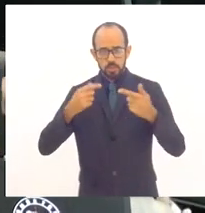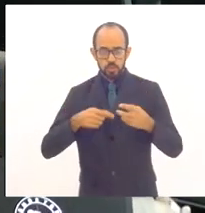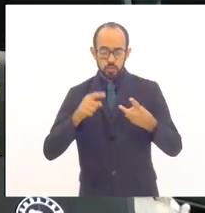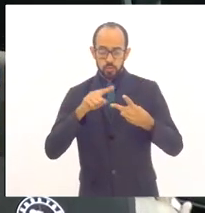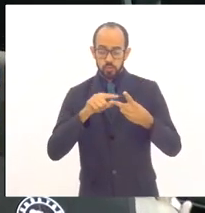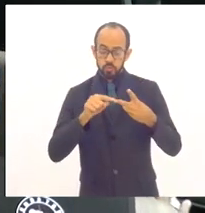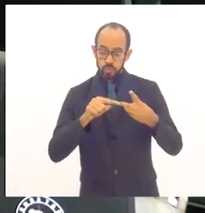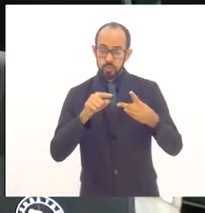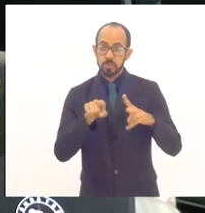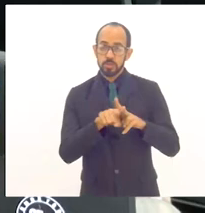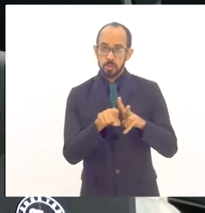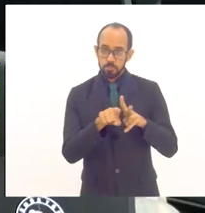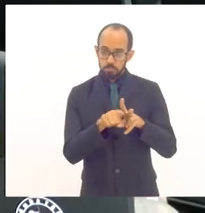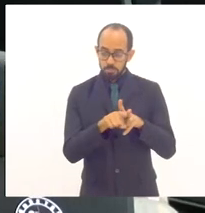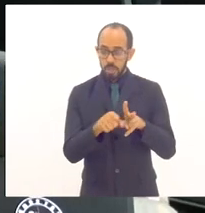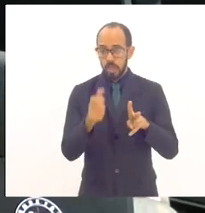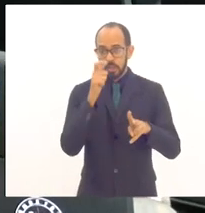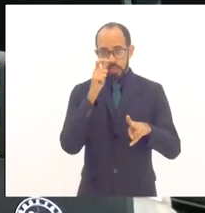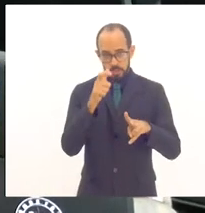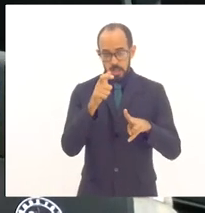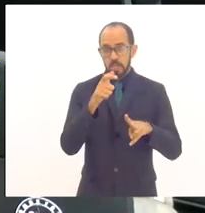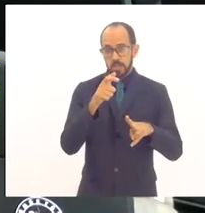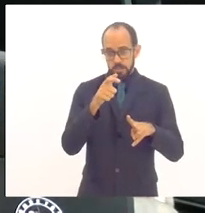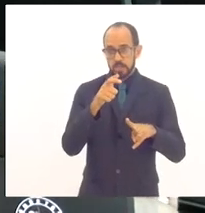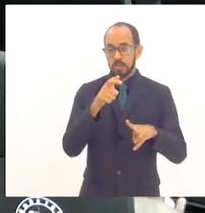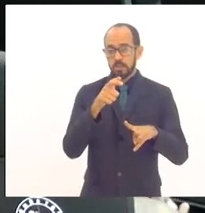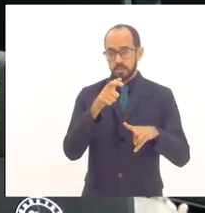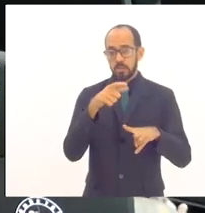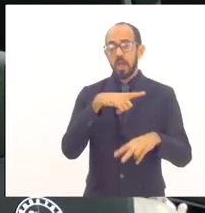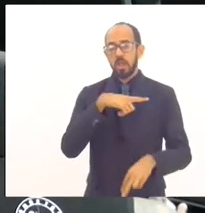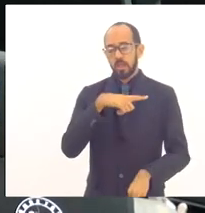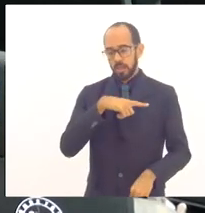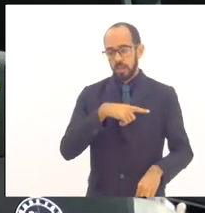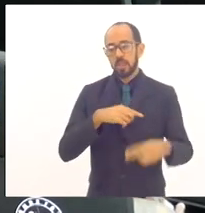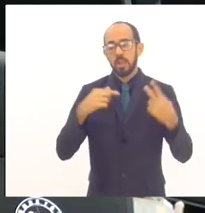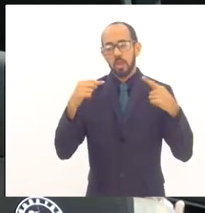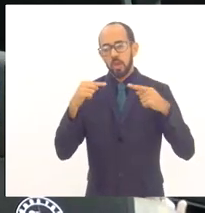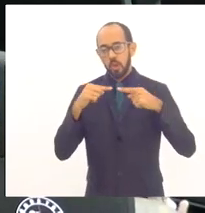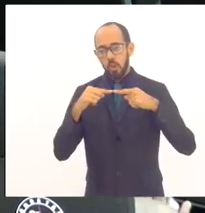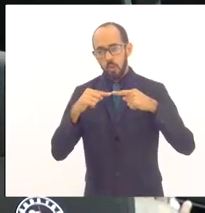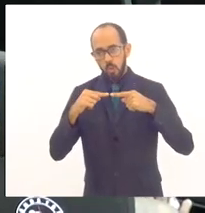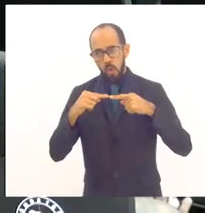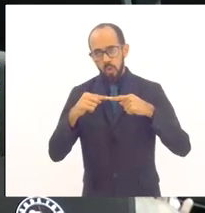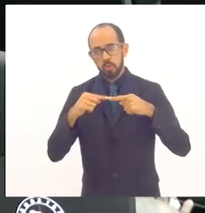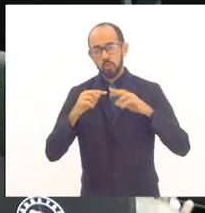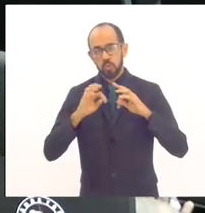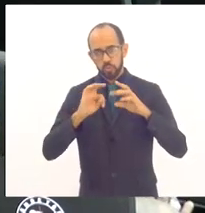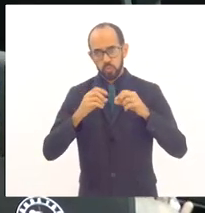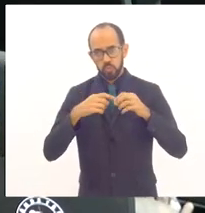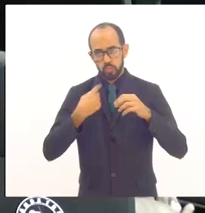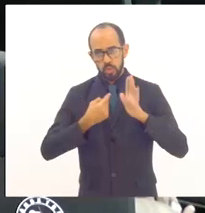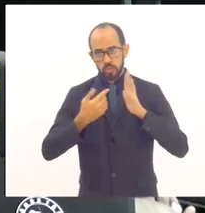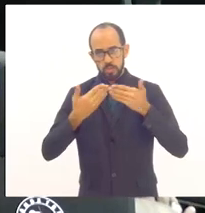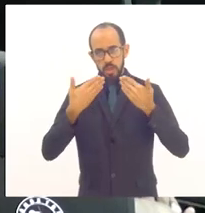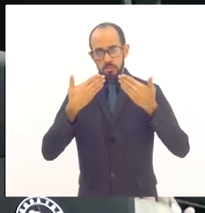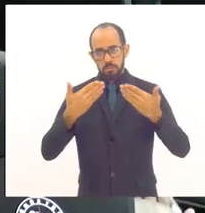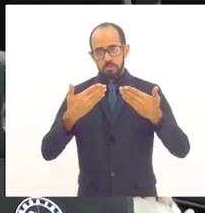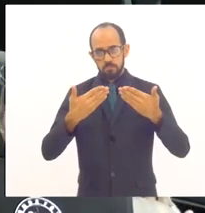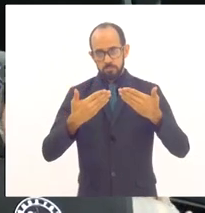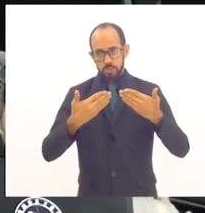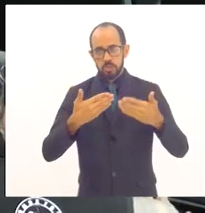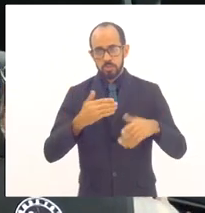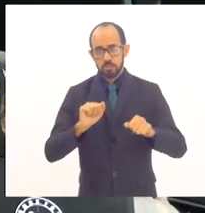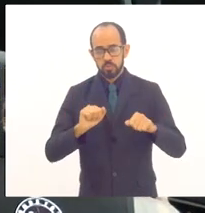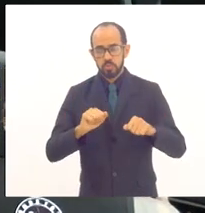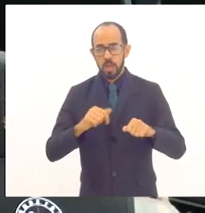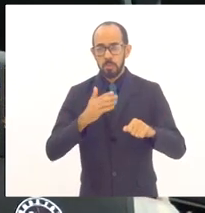também são simpatizantes da causa e concordam com o que nós apresentamos. Então, embora só